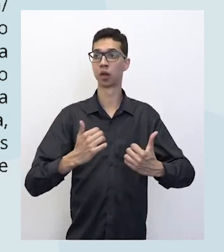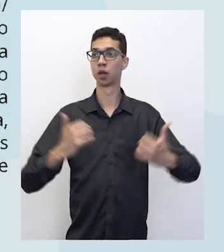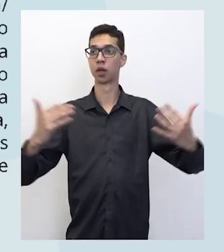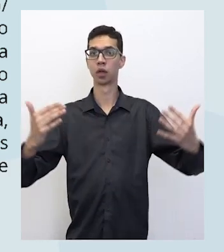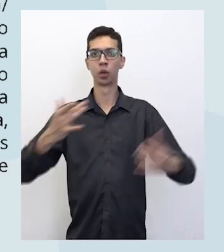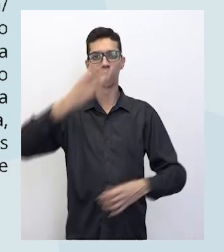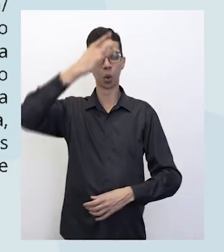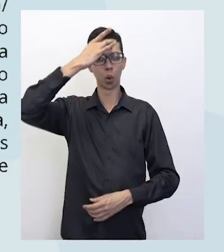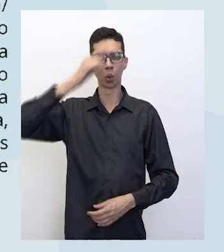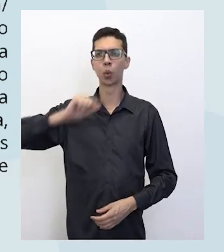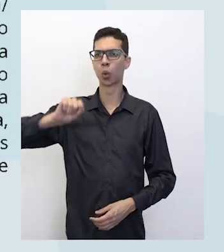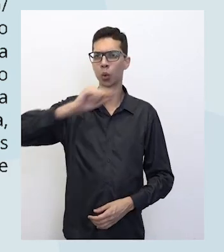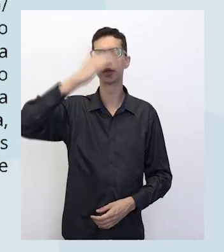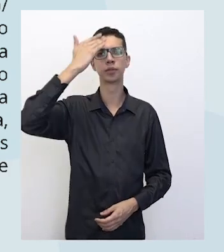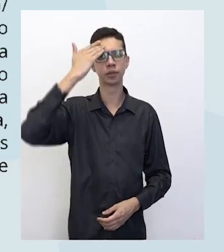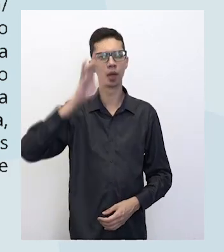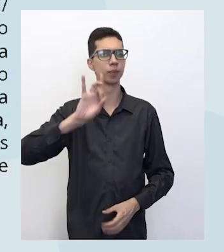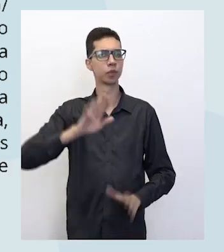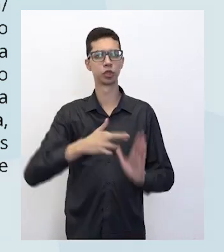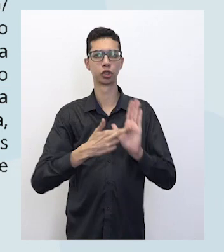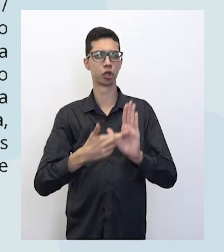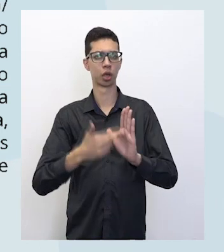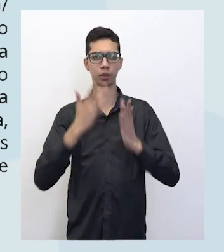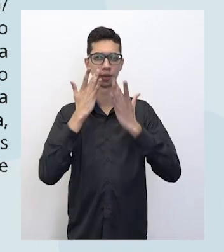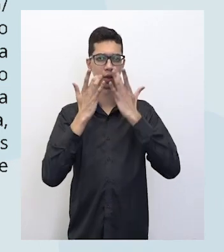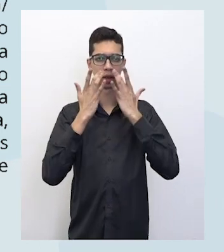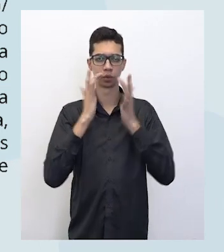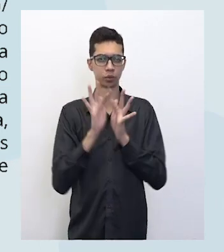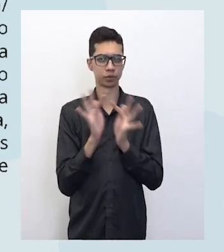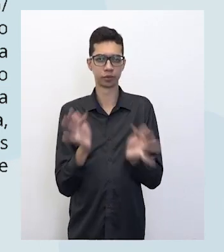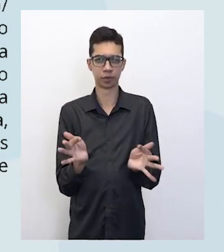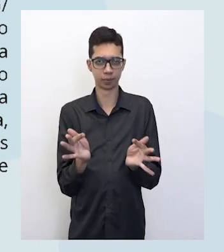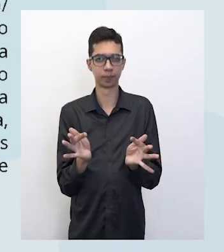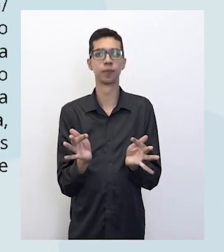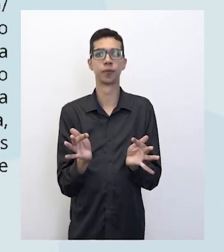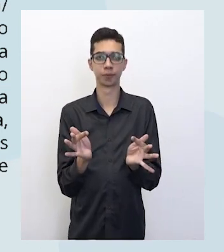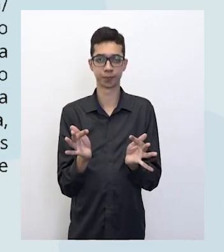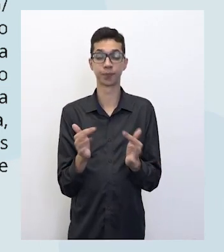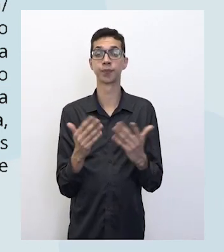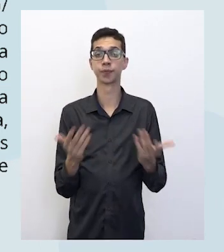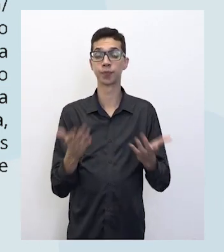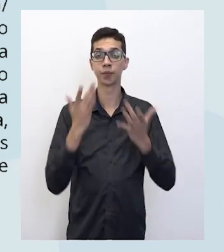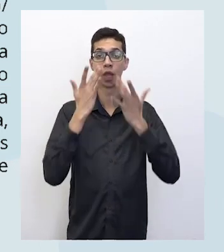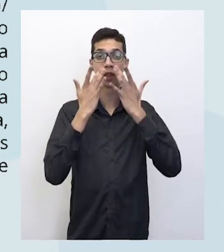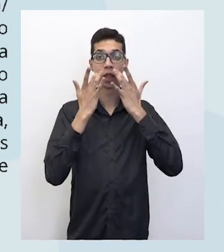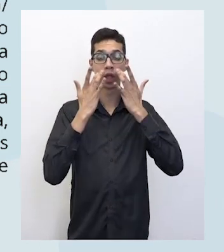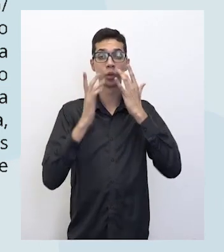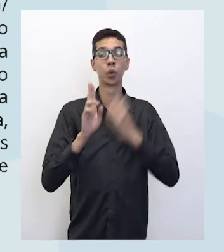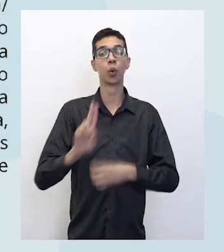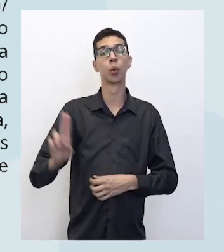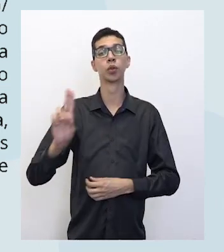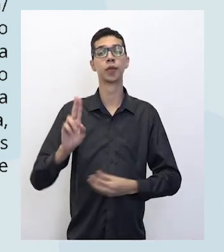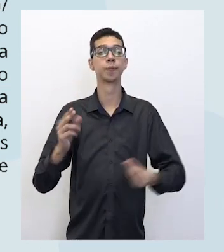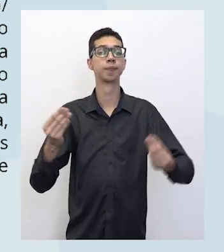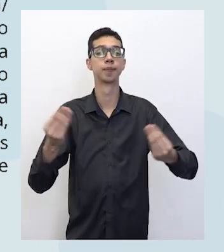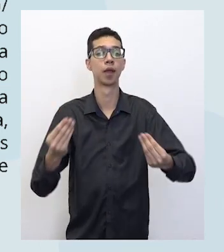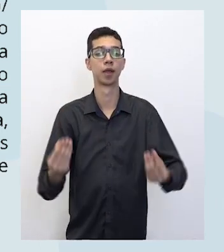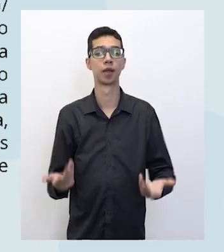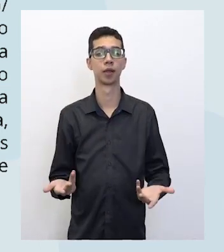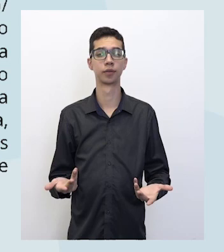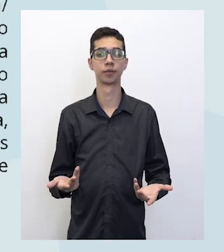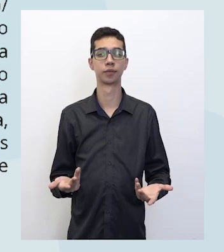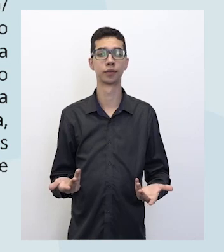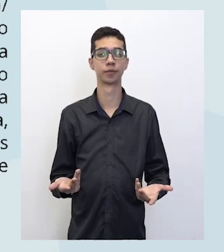de que aquilo é apenas uma representação teatral, que, na verdade, o teatro está sendo ali utilizado como um meio,